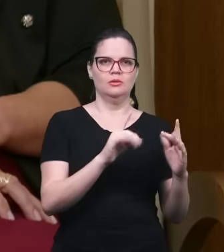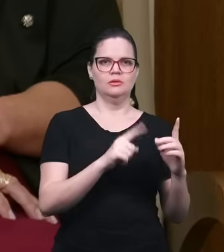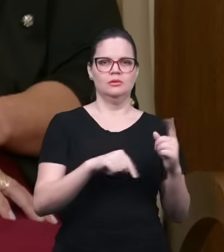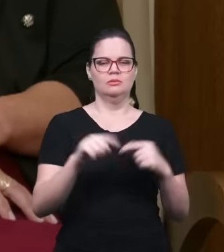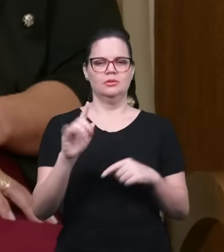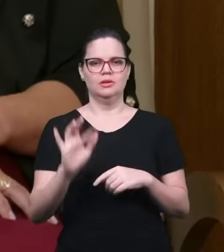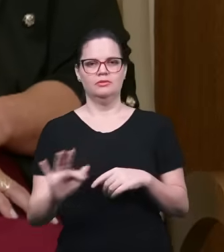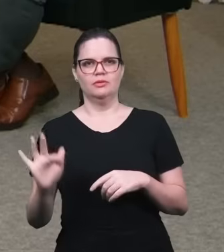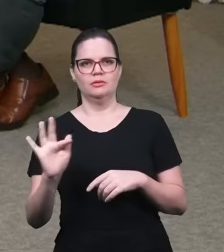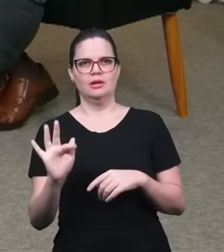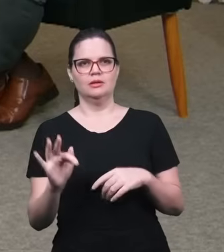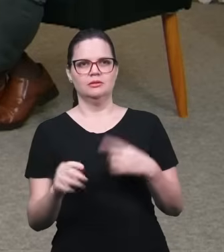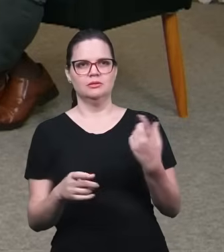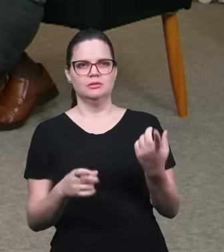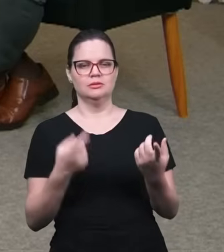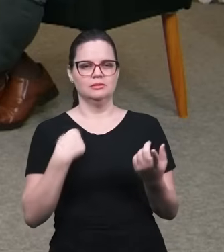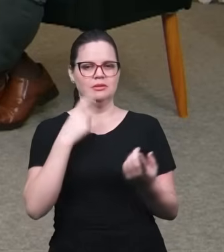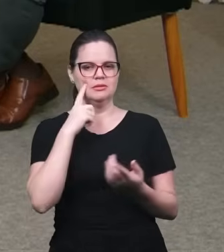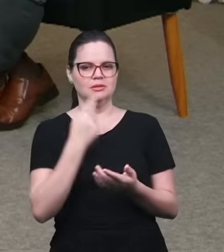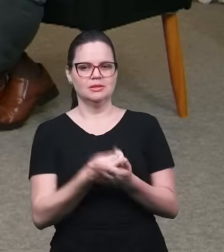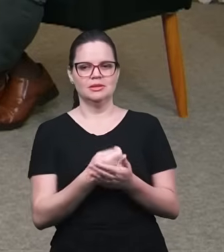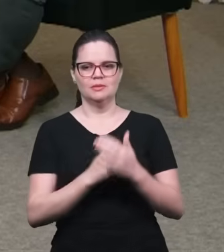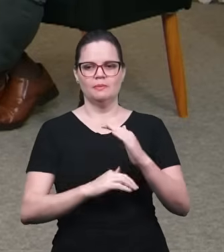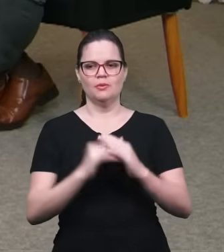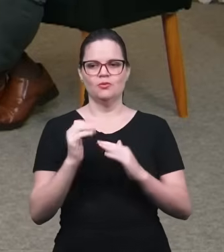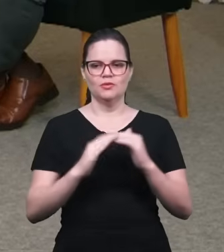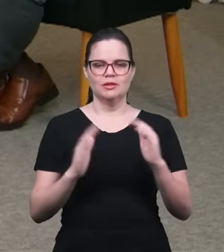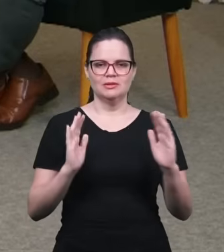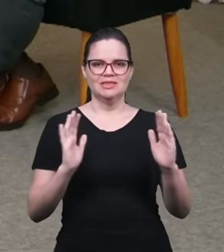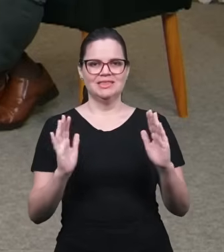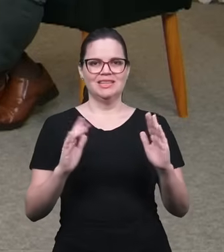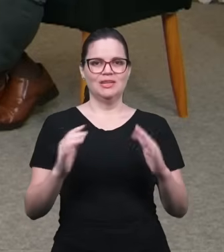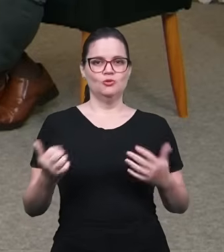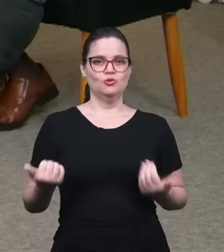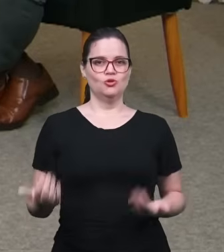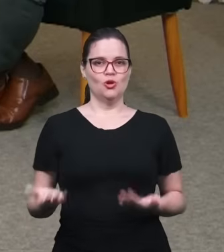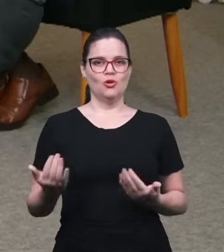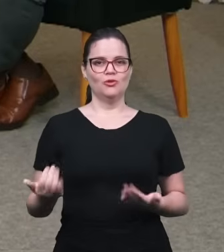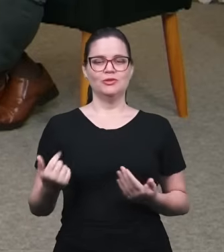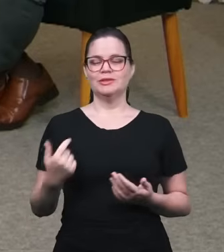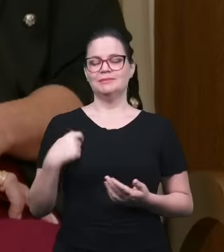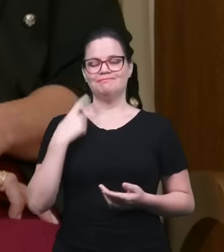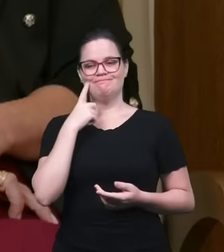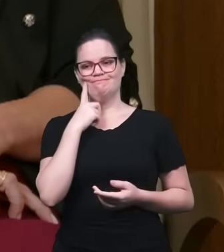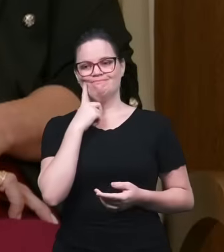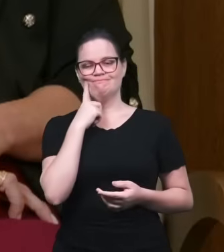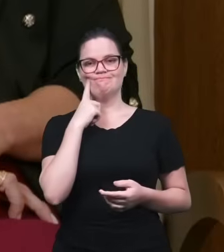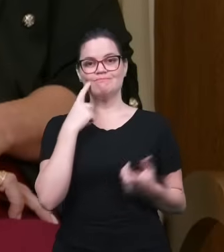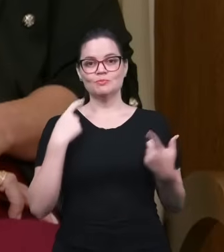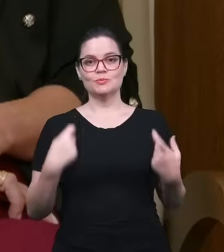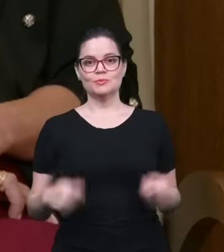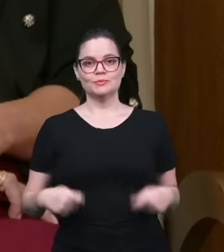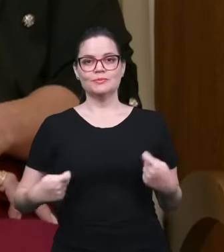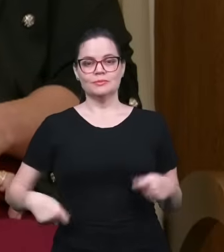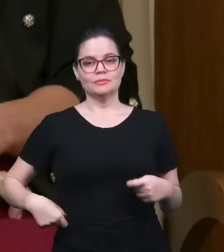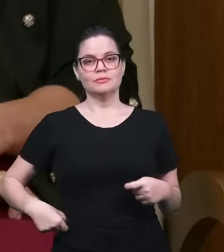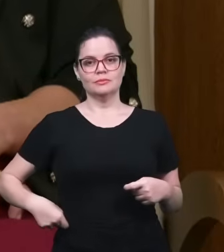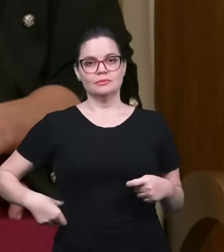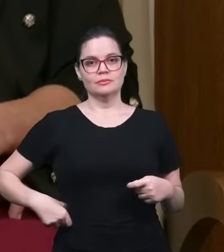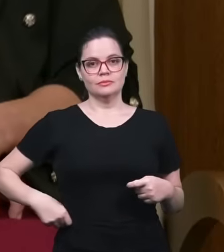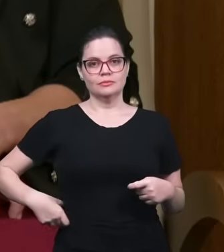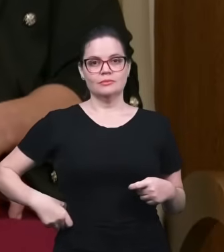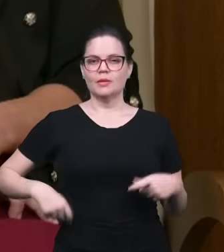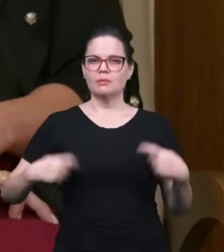tem a faculdade, você tem que definir profissão, então chega esse momento na vida do jovem que ele precisa de uma